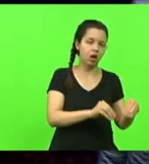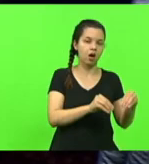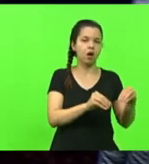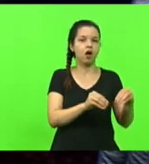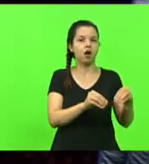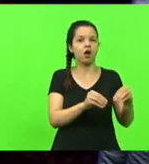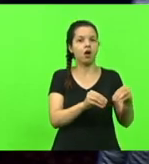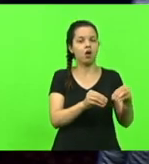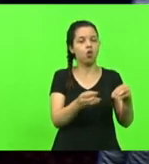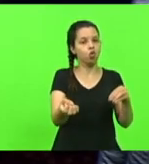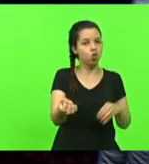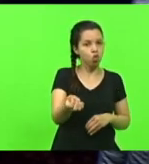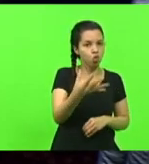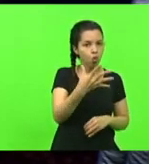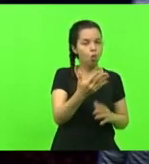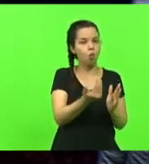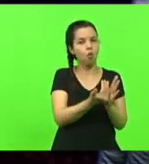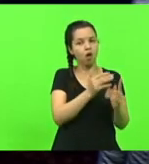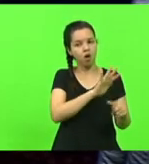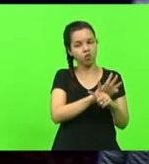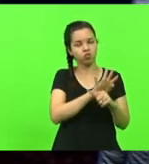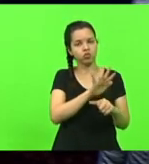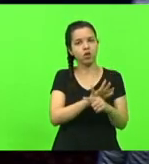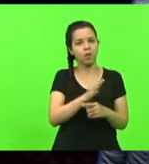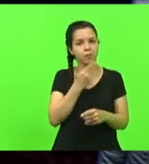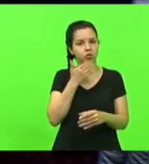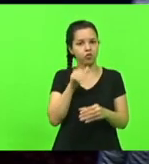superavit. Quero aqui, presidente, pedir voto um.